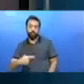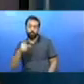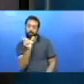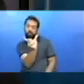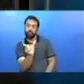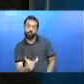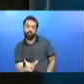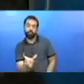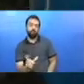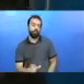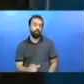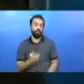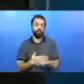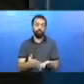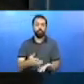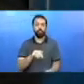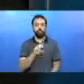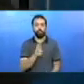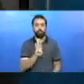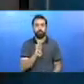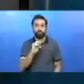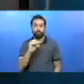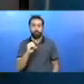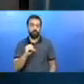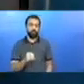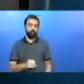que as primeiras partes são bo. Então vamos continuar pesquisando. Olhem,